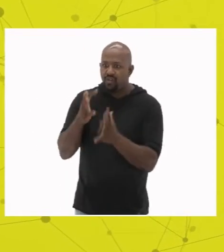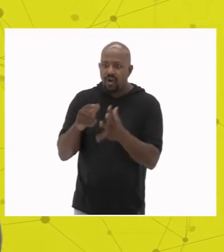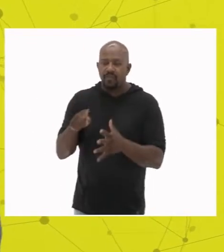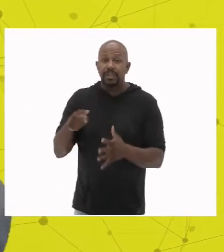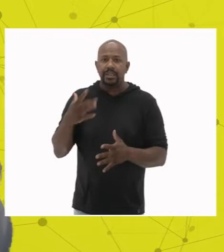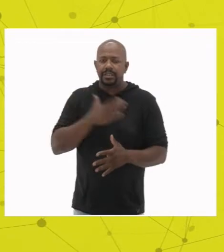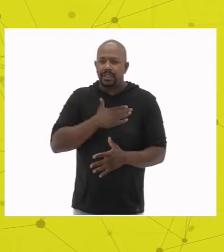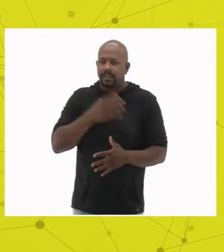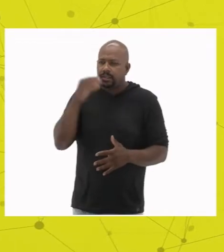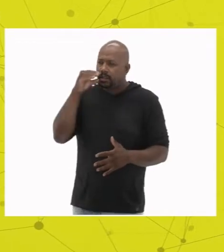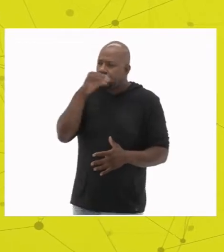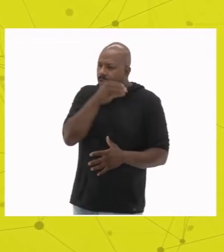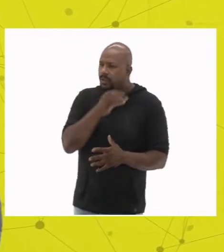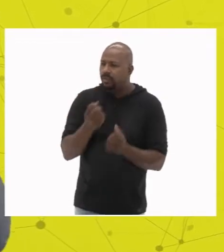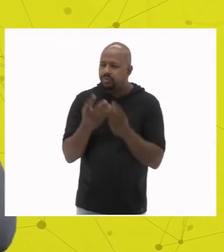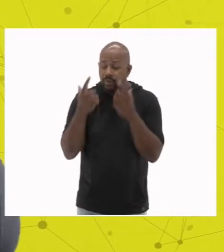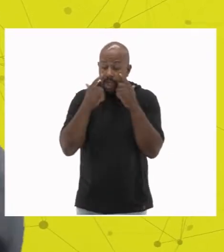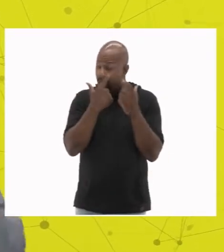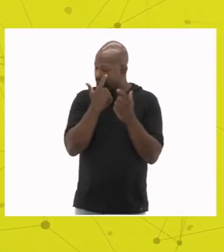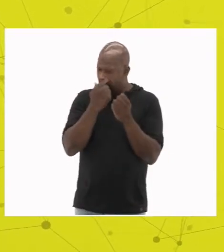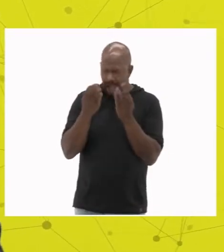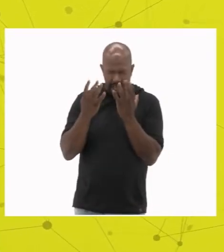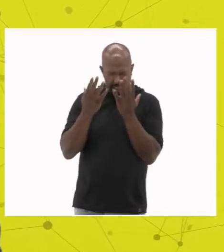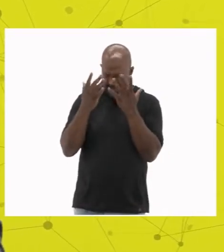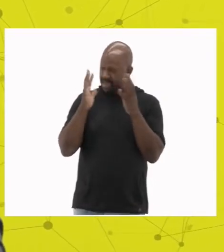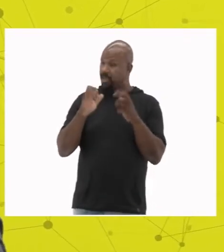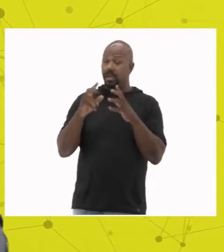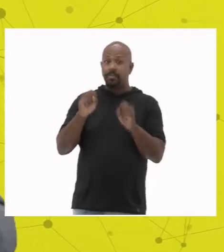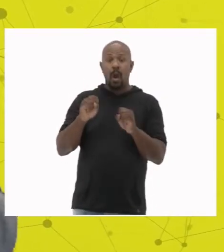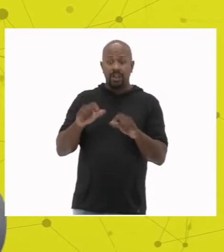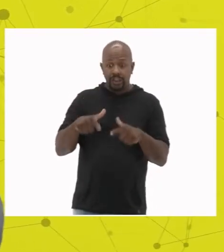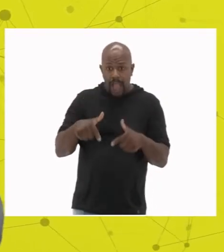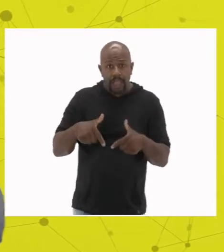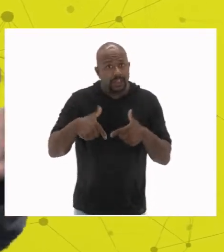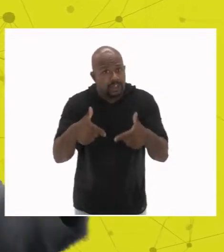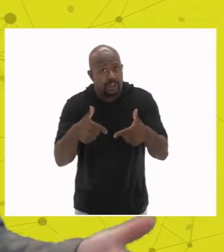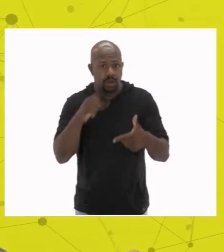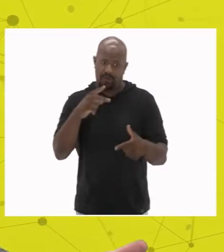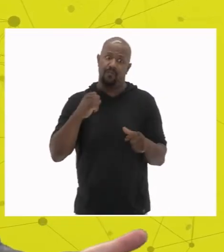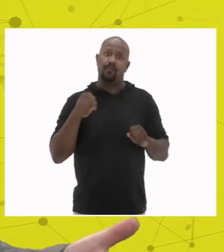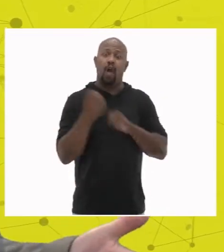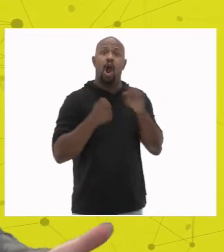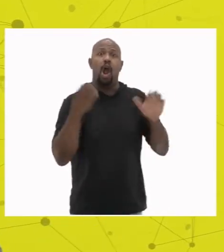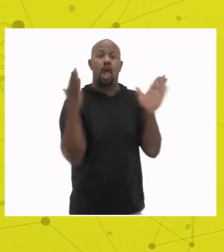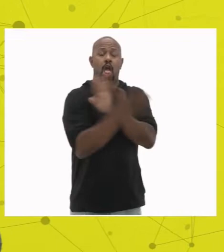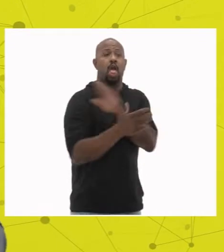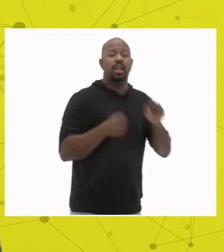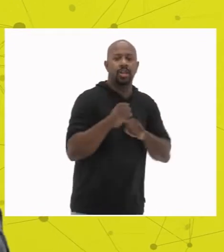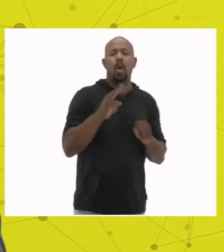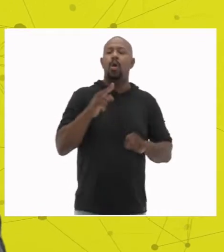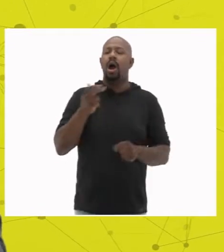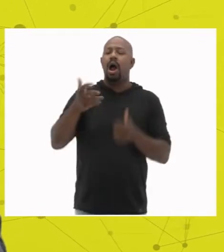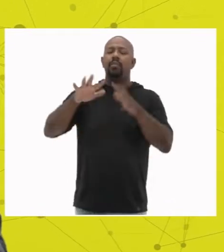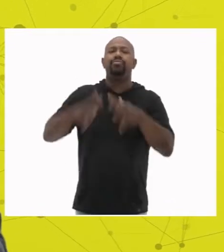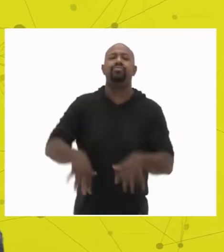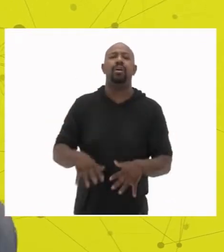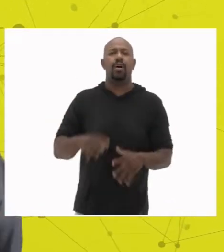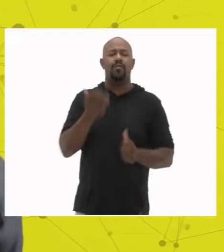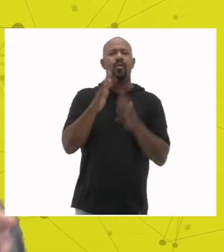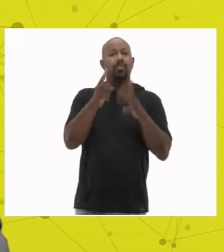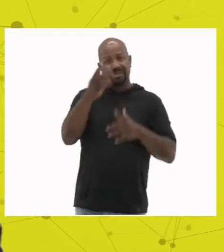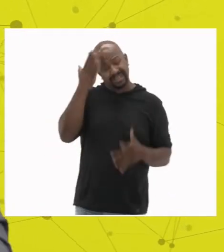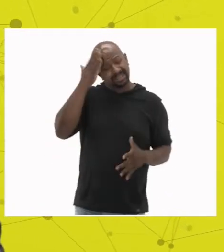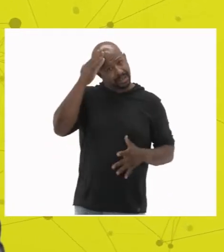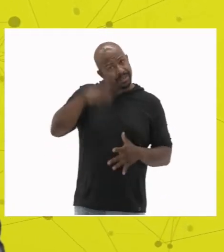Você sente o calor da chama, a fumaça faz seus olhos arderem, você pode agir, ou para correr, fugir, ou para apagar o fogo, porque